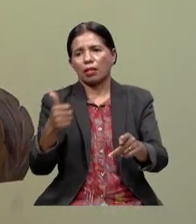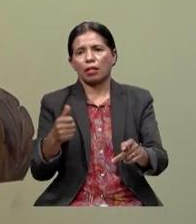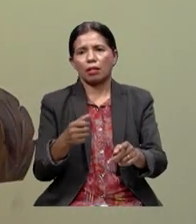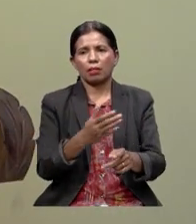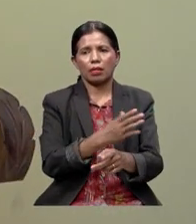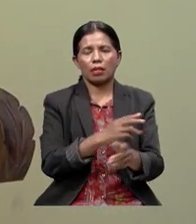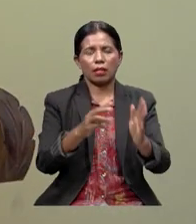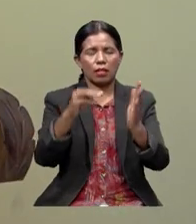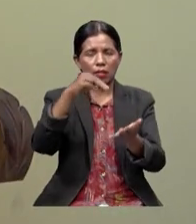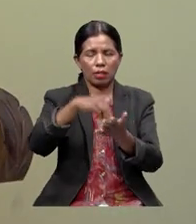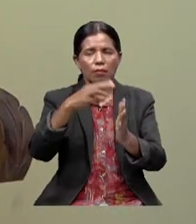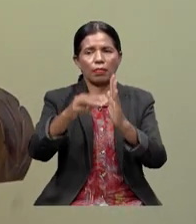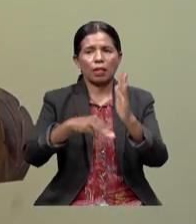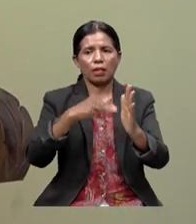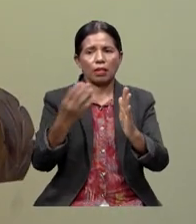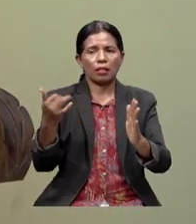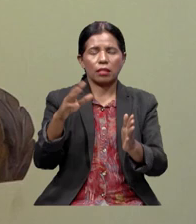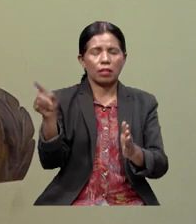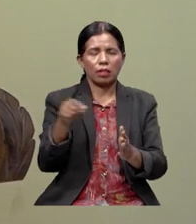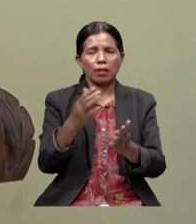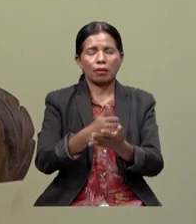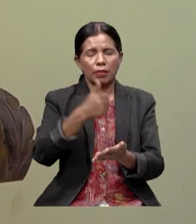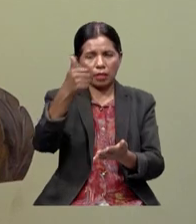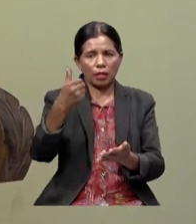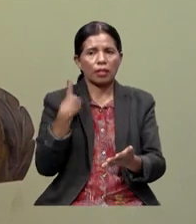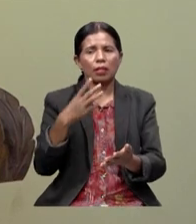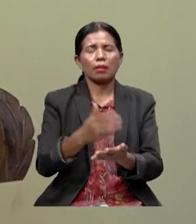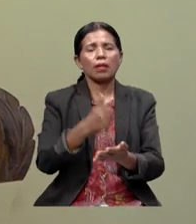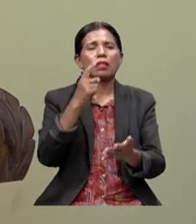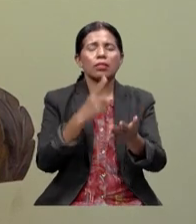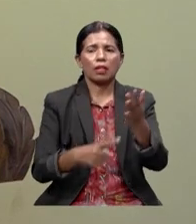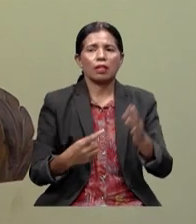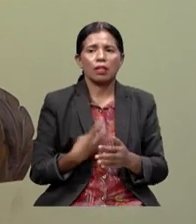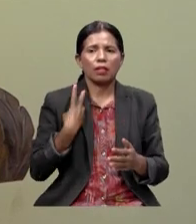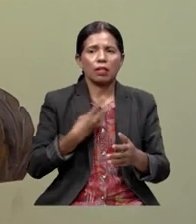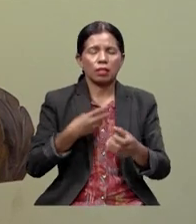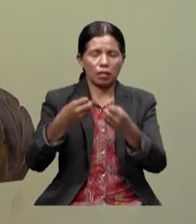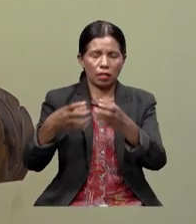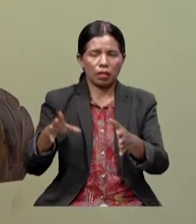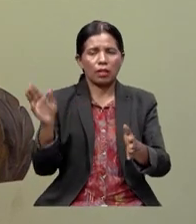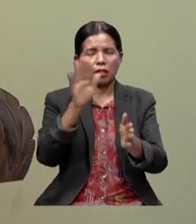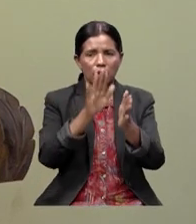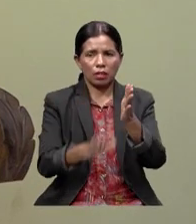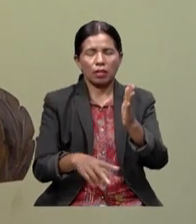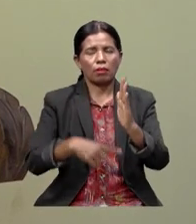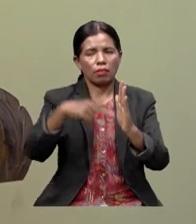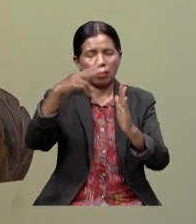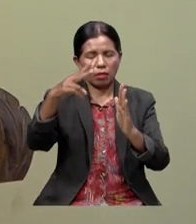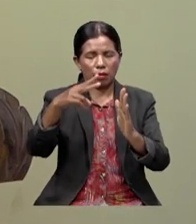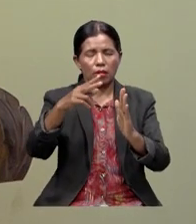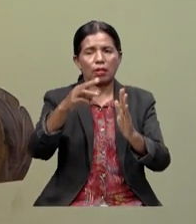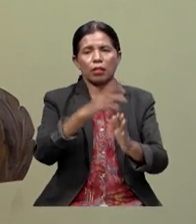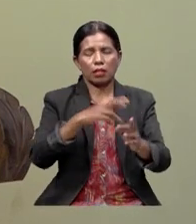sir ne mirene. E kata sir amna percentage ire. Ma vita amna sire. E tal la ko intene percentage valores principios morais